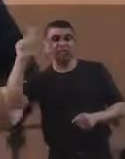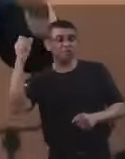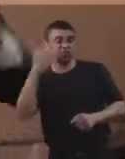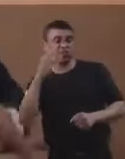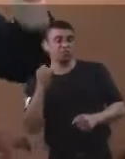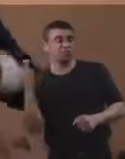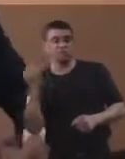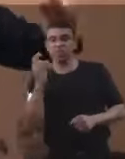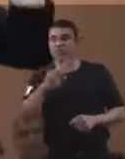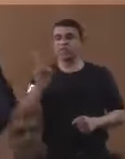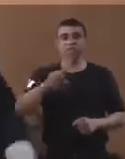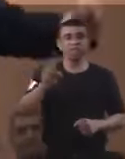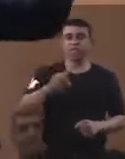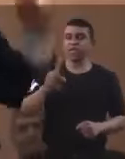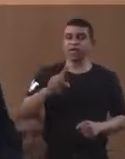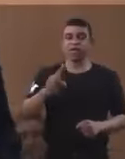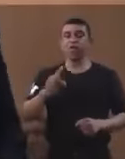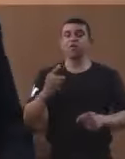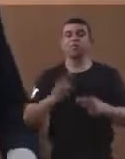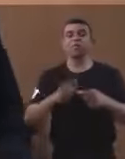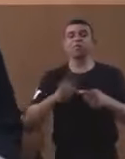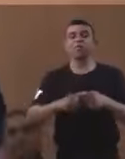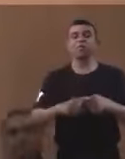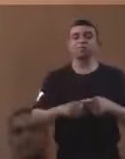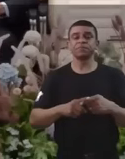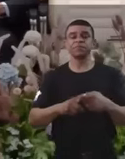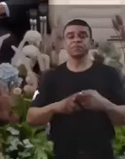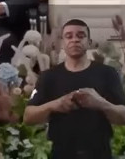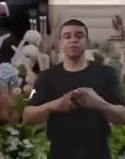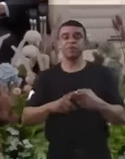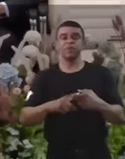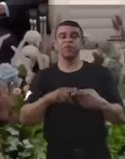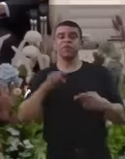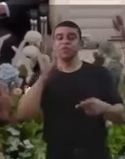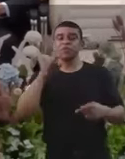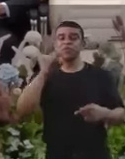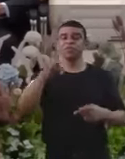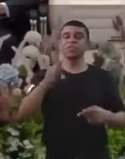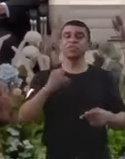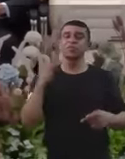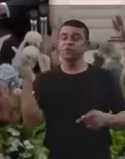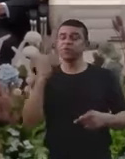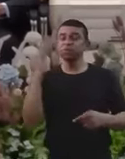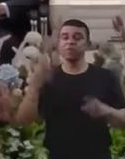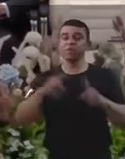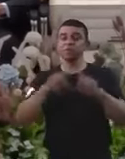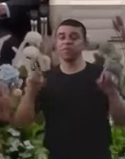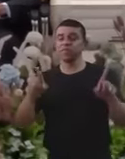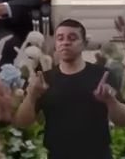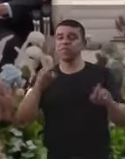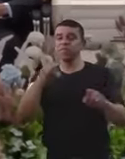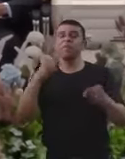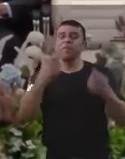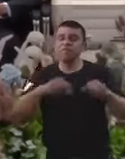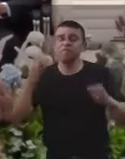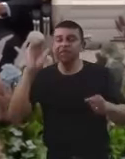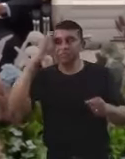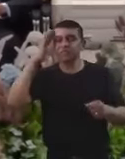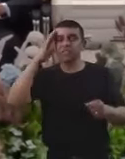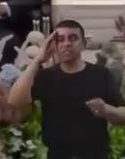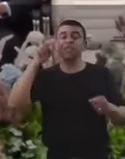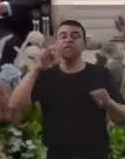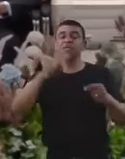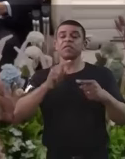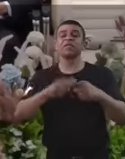aquilo que você conquista terrenalmente, porque Ele não morreu na cruz para te dar Rolex, Ele não morreu na cruz para te